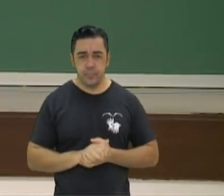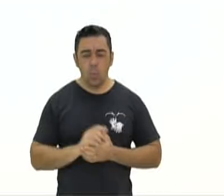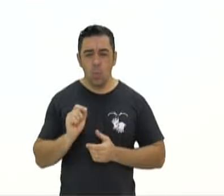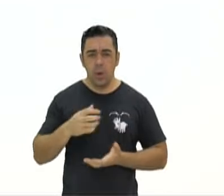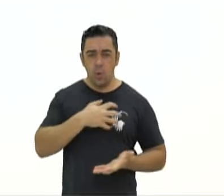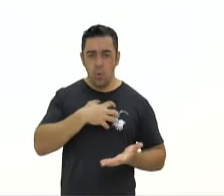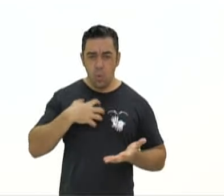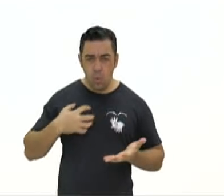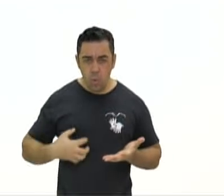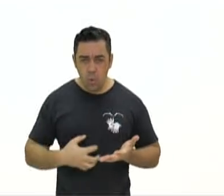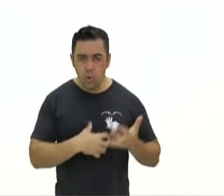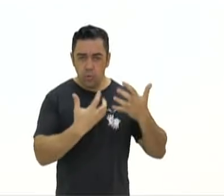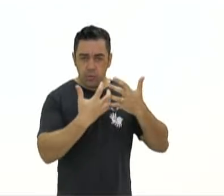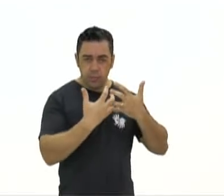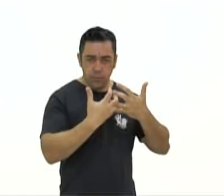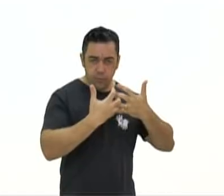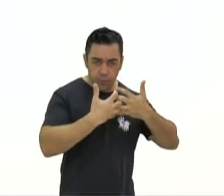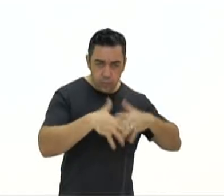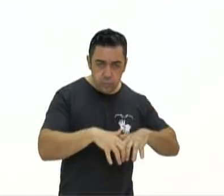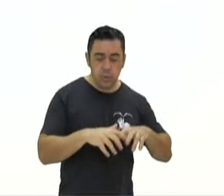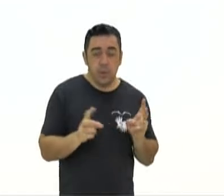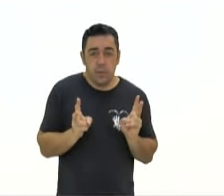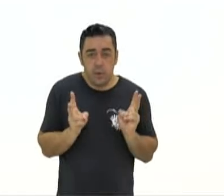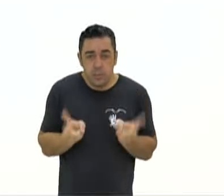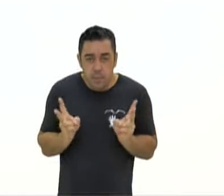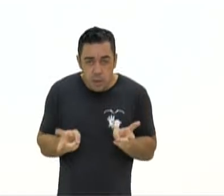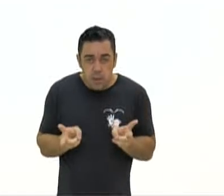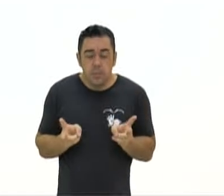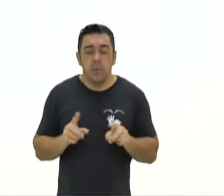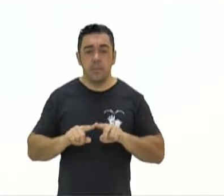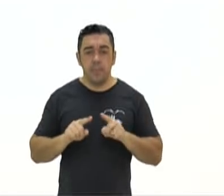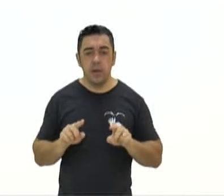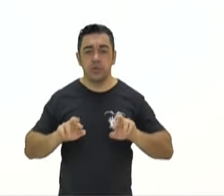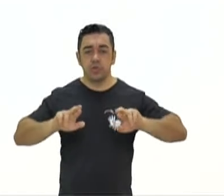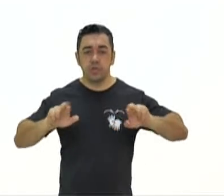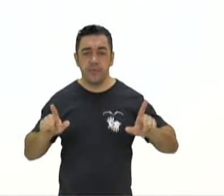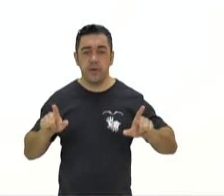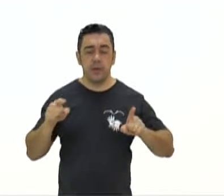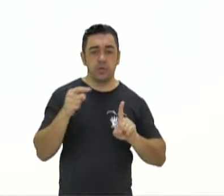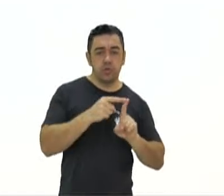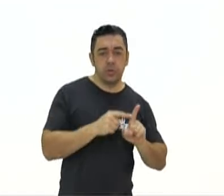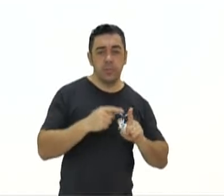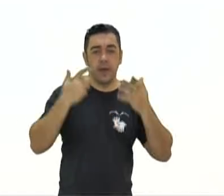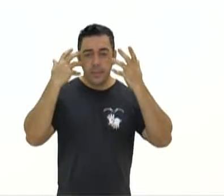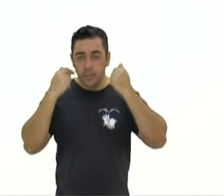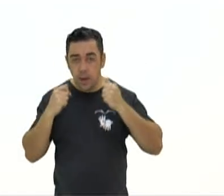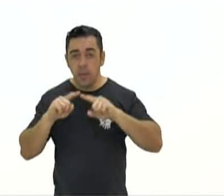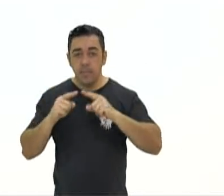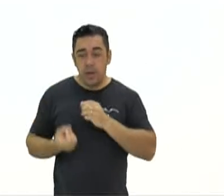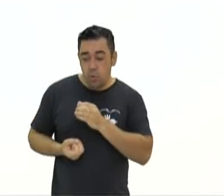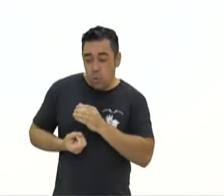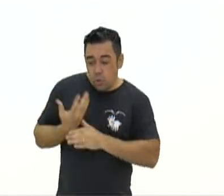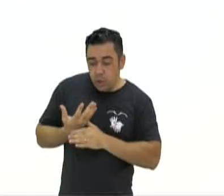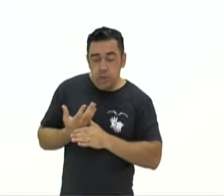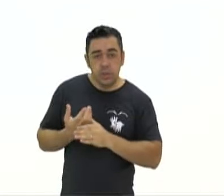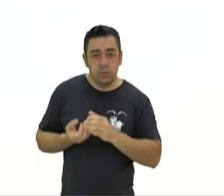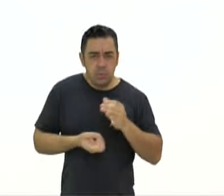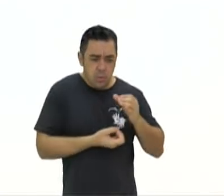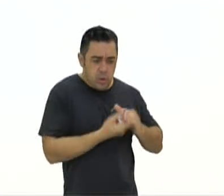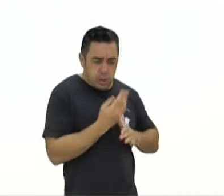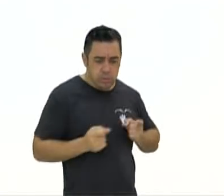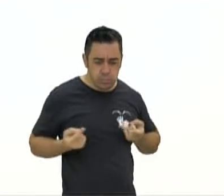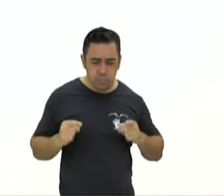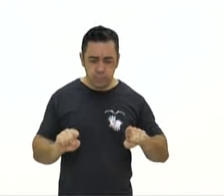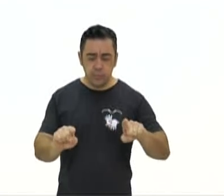que exercem funções iguais em espécies diferentes, mas que possuem origem embrionária distinta,